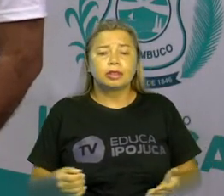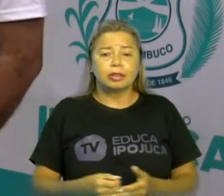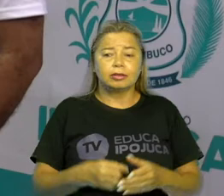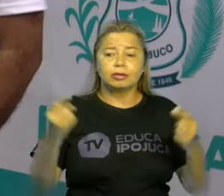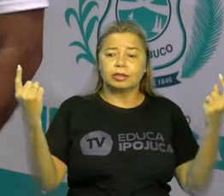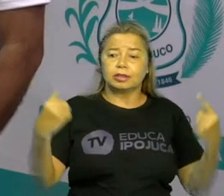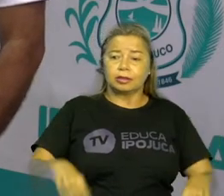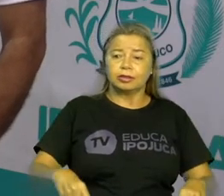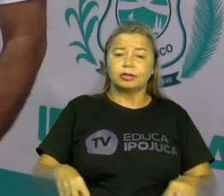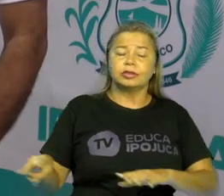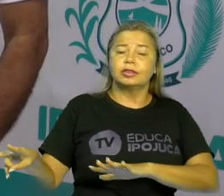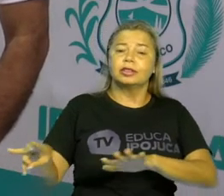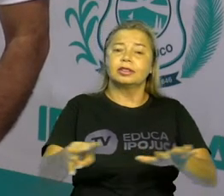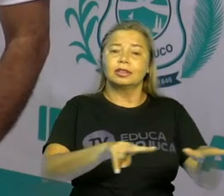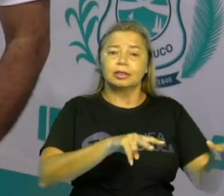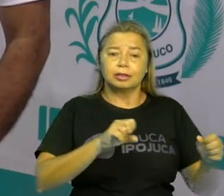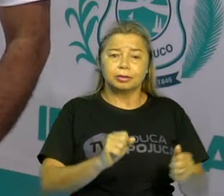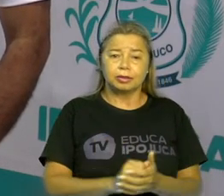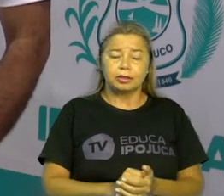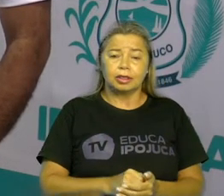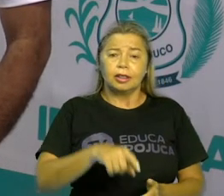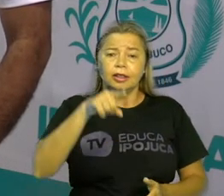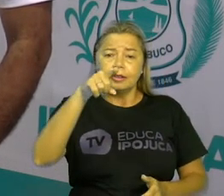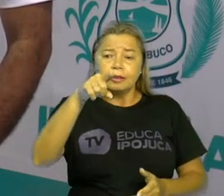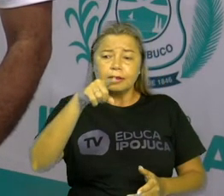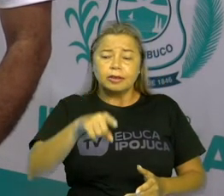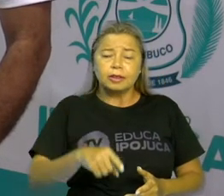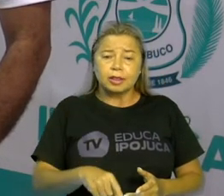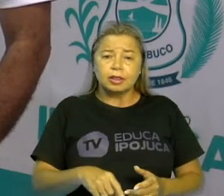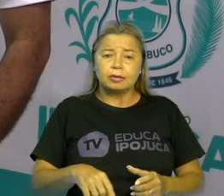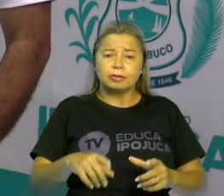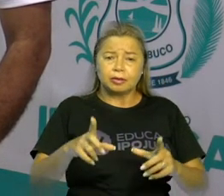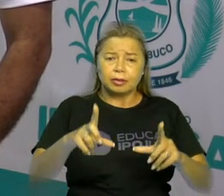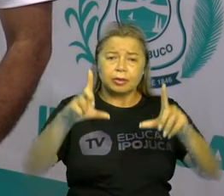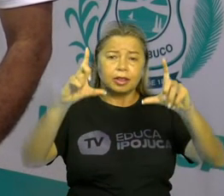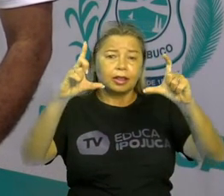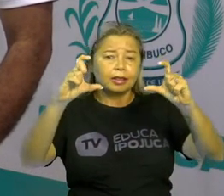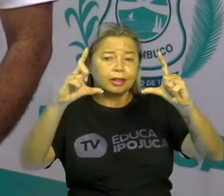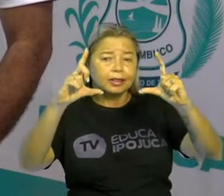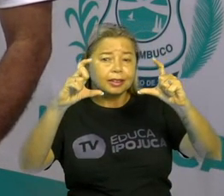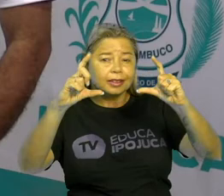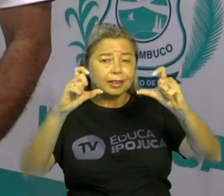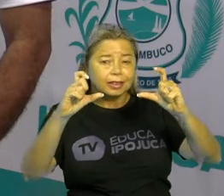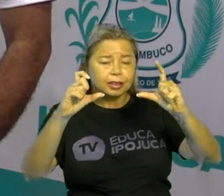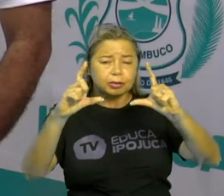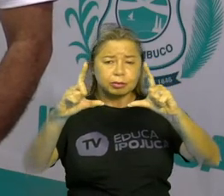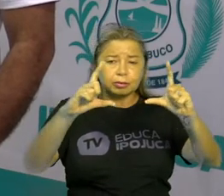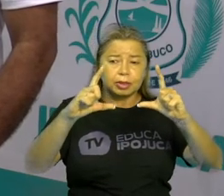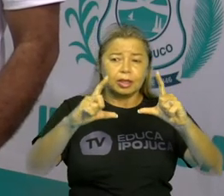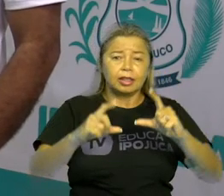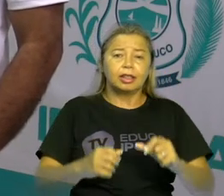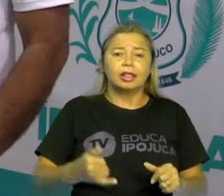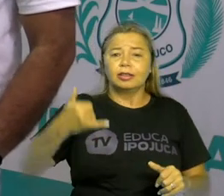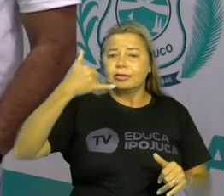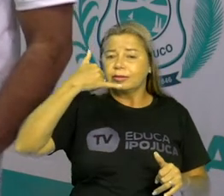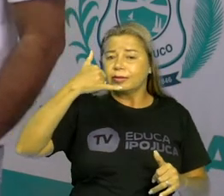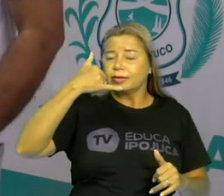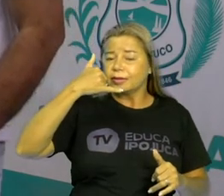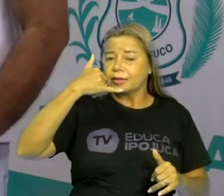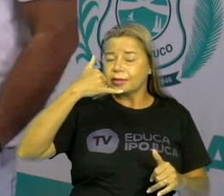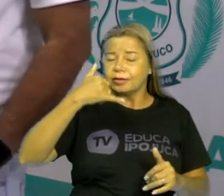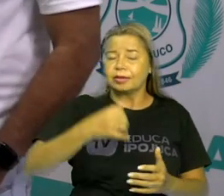Você vai pegar a câmera do seu celular. Lembra que eu falei que toda semana nós teríamos um desafio semanal?